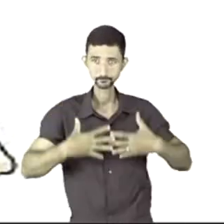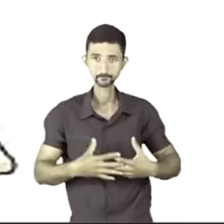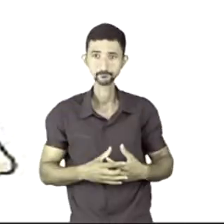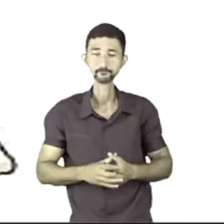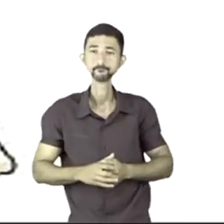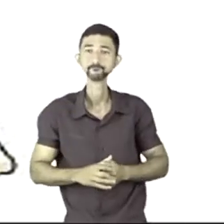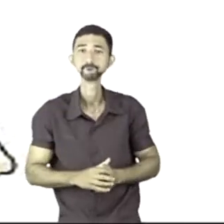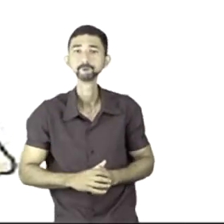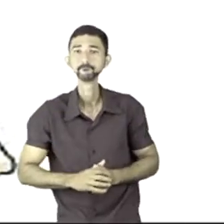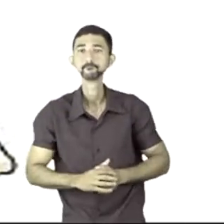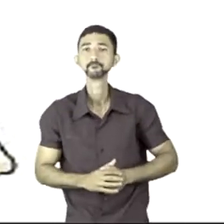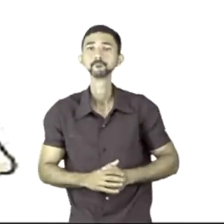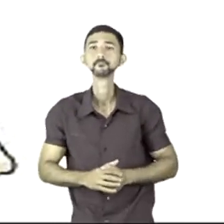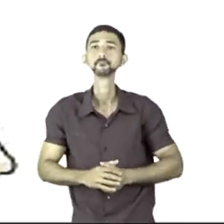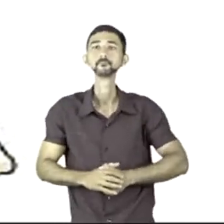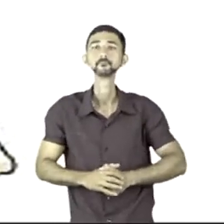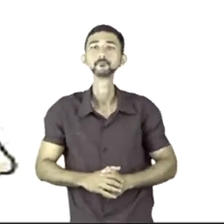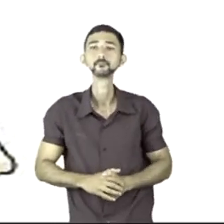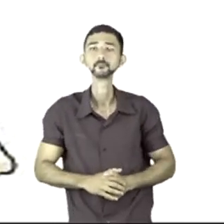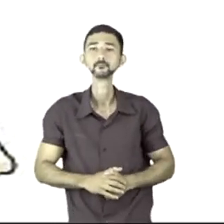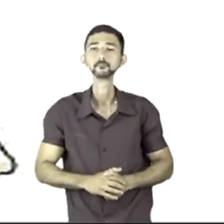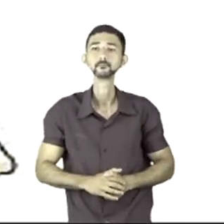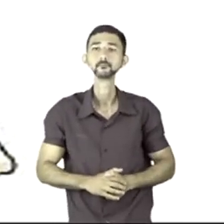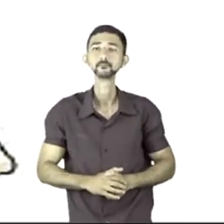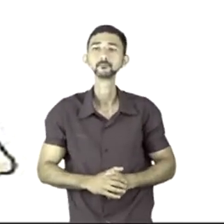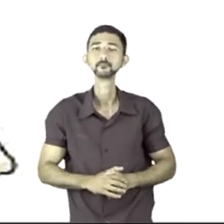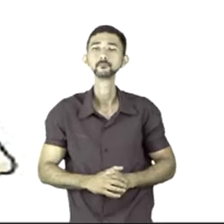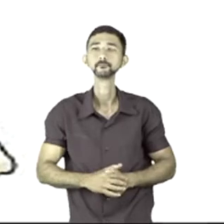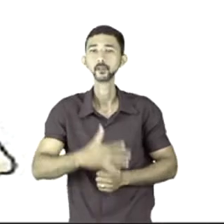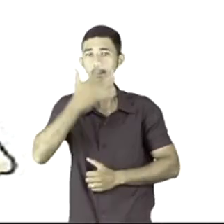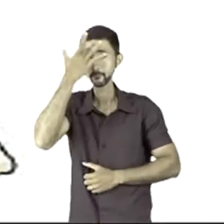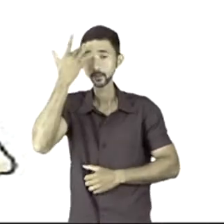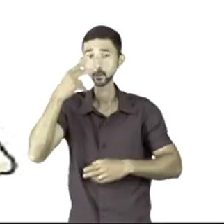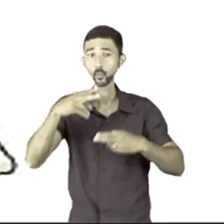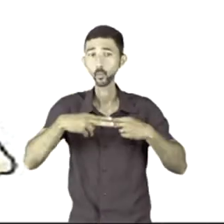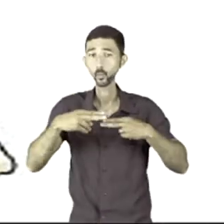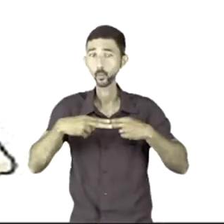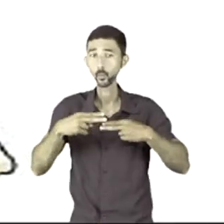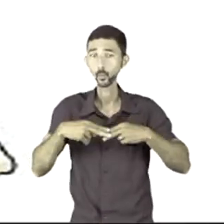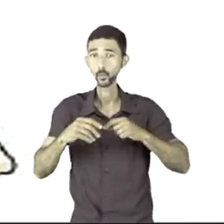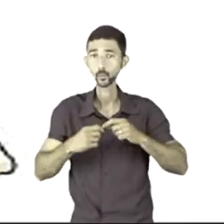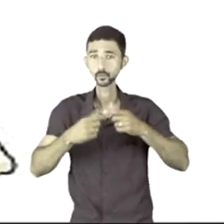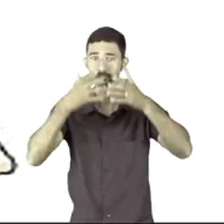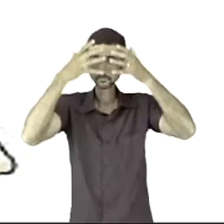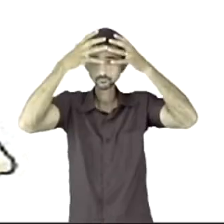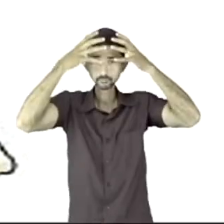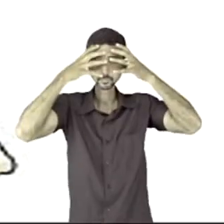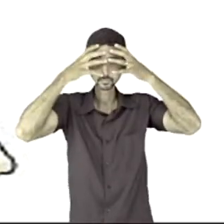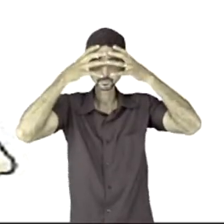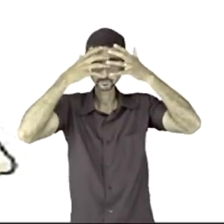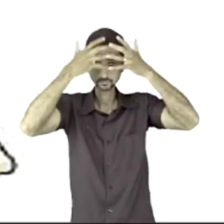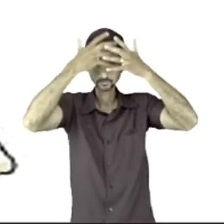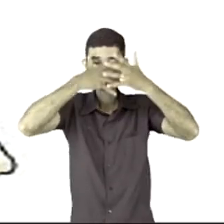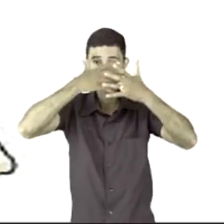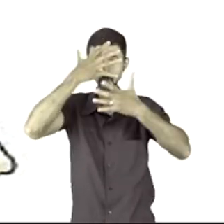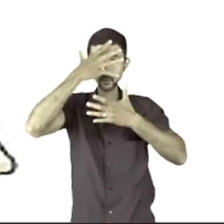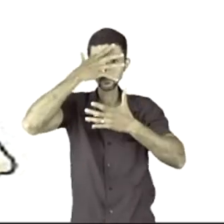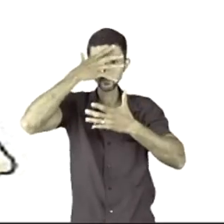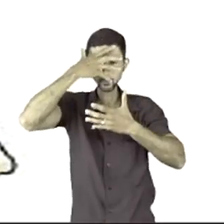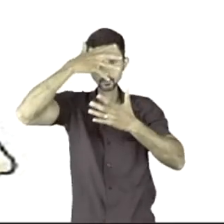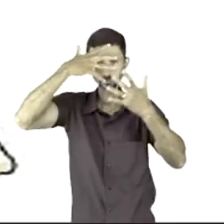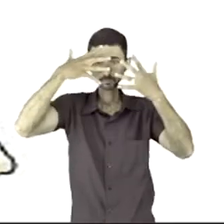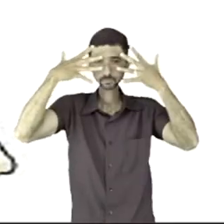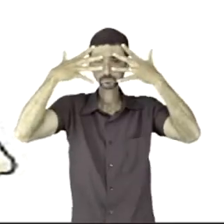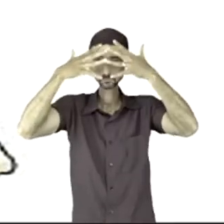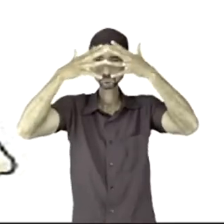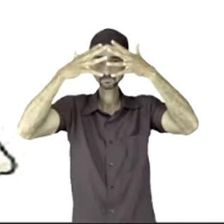temos uma vestimenta. Então, os lutadores utilizam um capacete ou uma máscara, né, que é